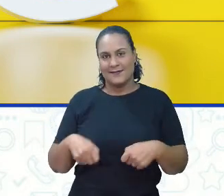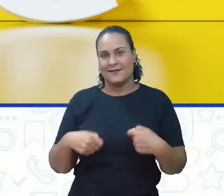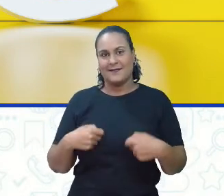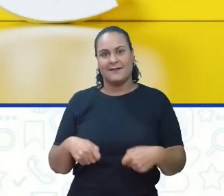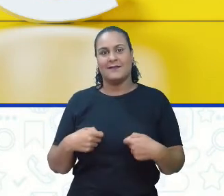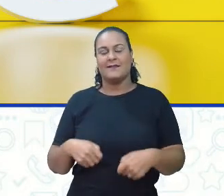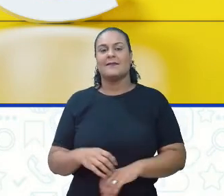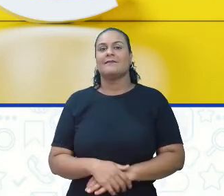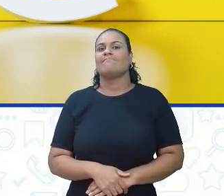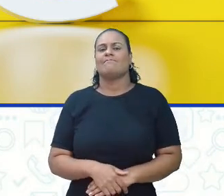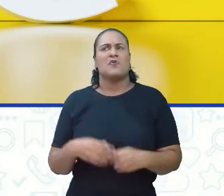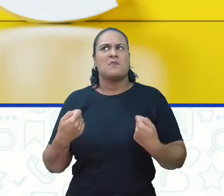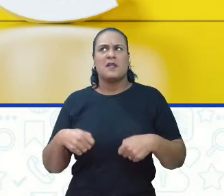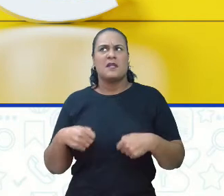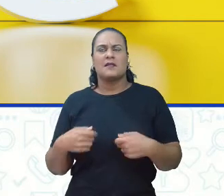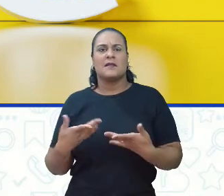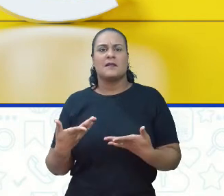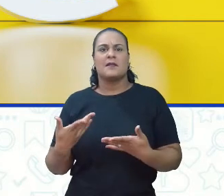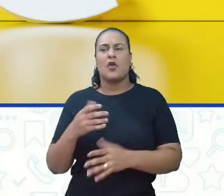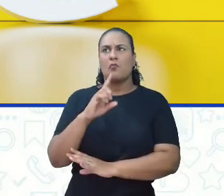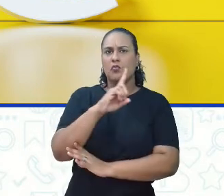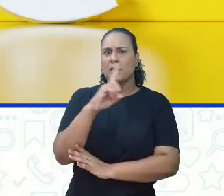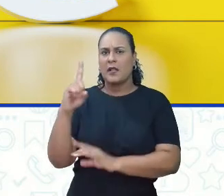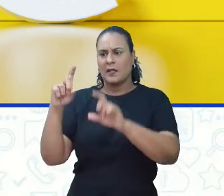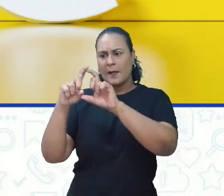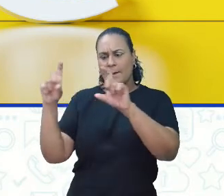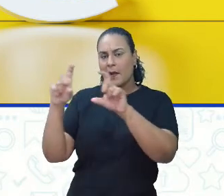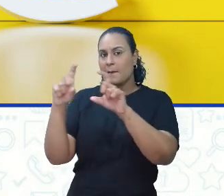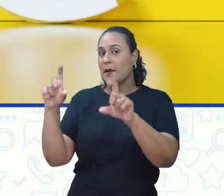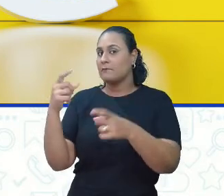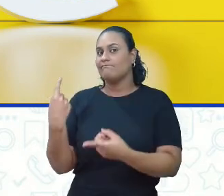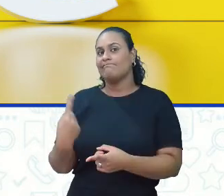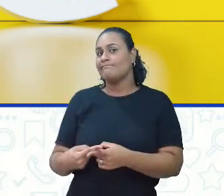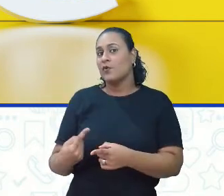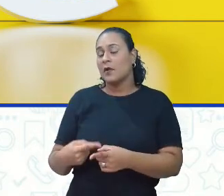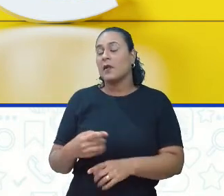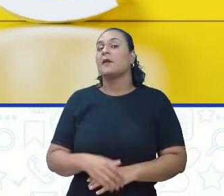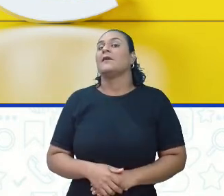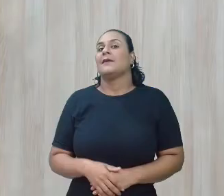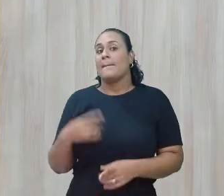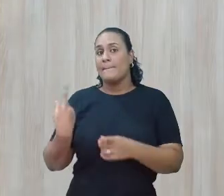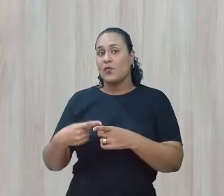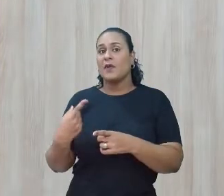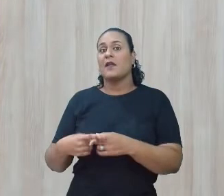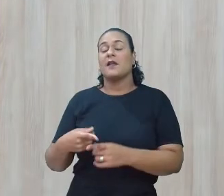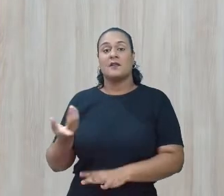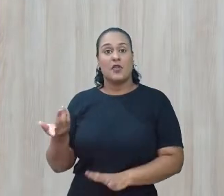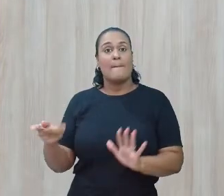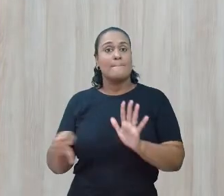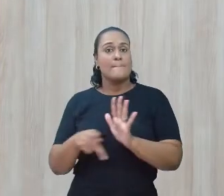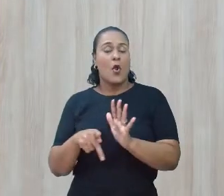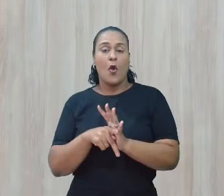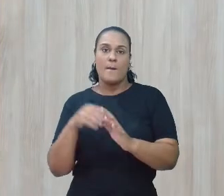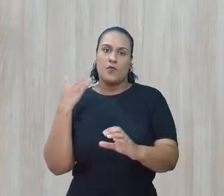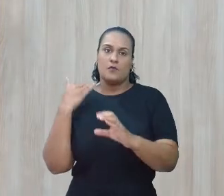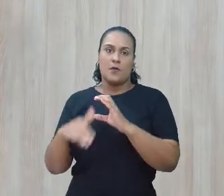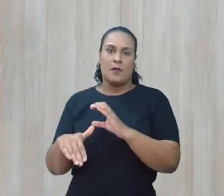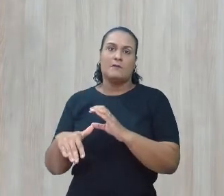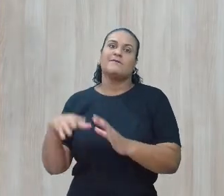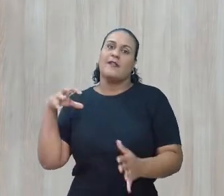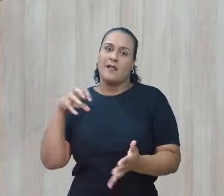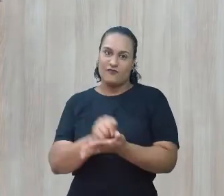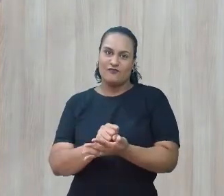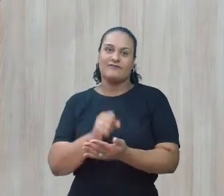Recife, 7 de setembro de 2020. A gente não precisa colocar a data, porque a data já está no e-mail, já está